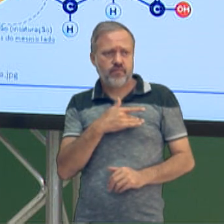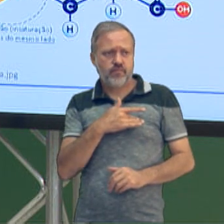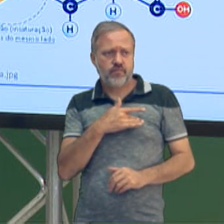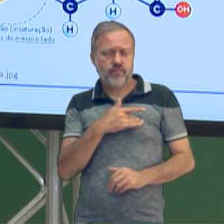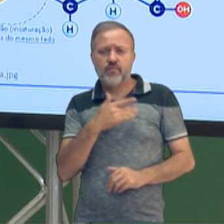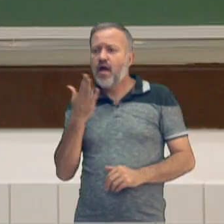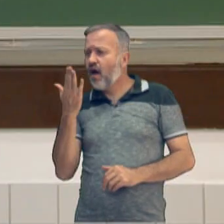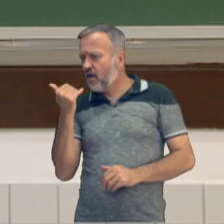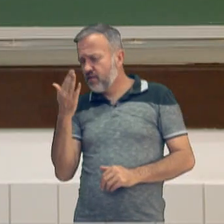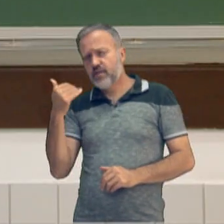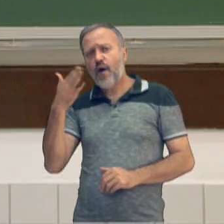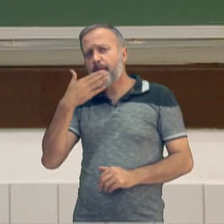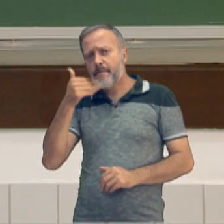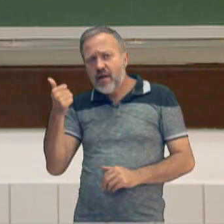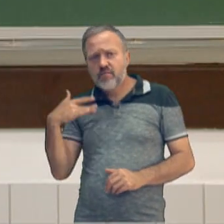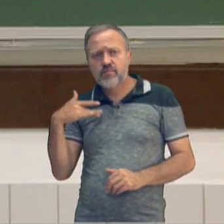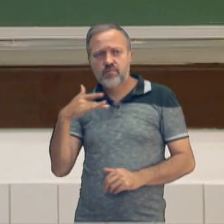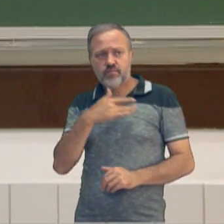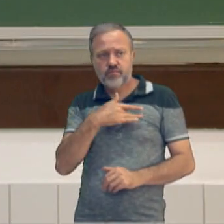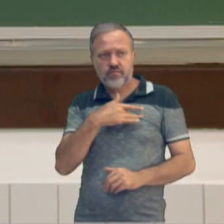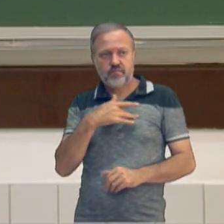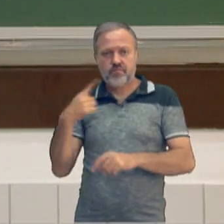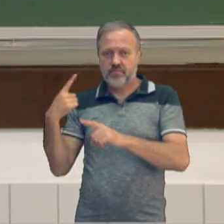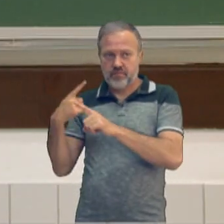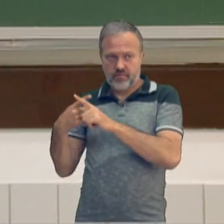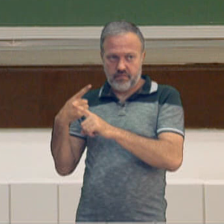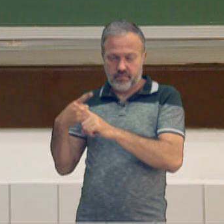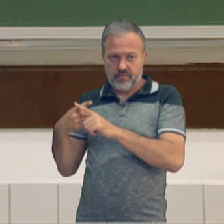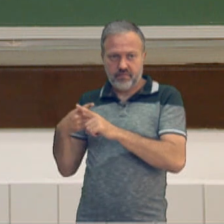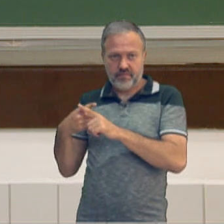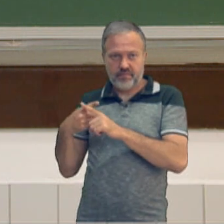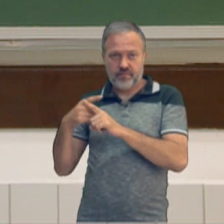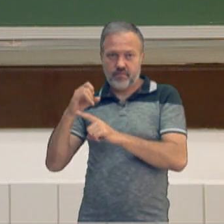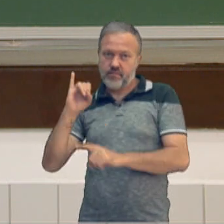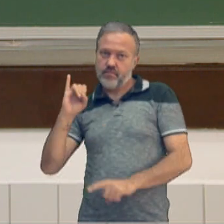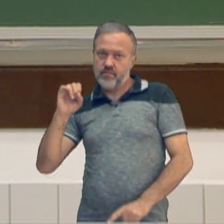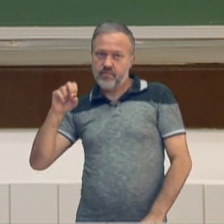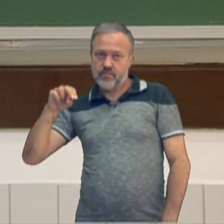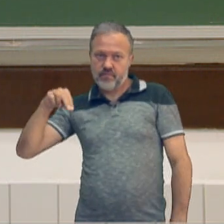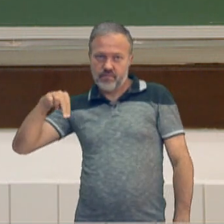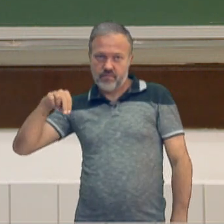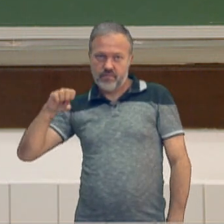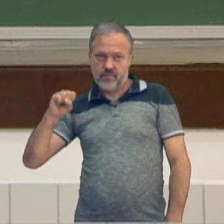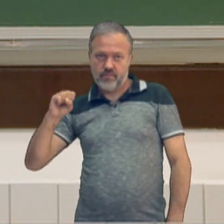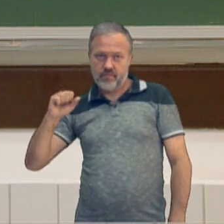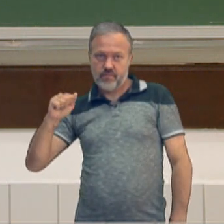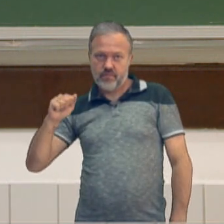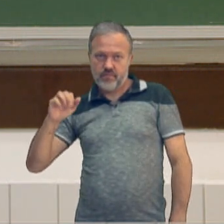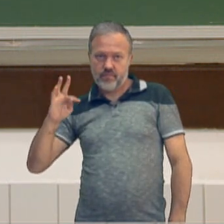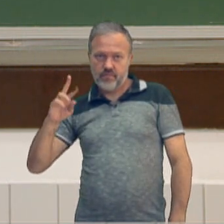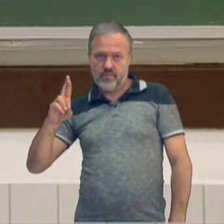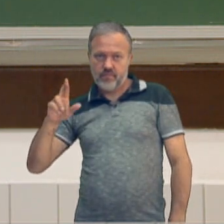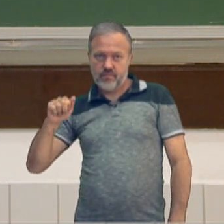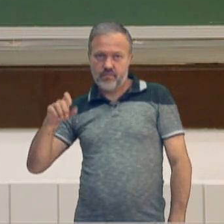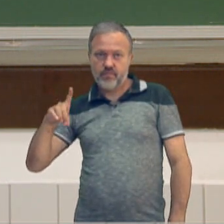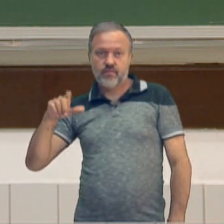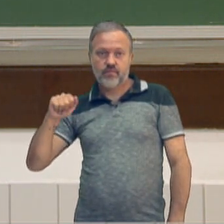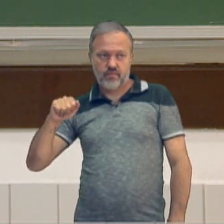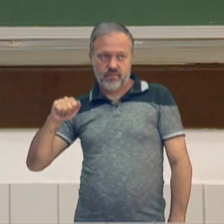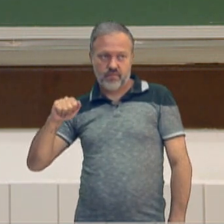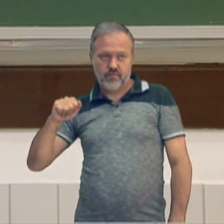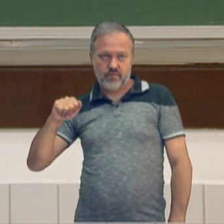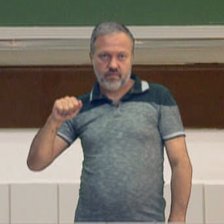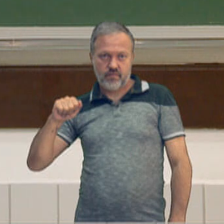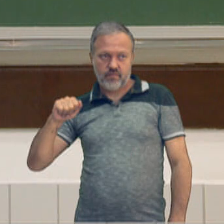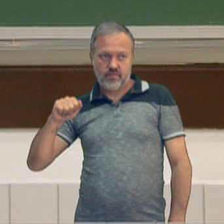né? Vocês já sabem disso. Por quê? Justamente porque ela é insaturada. O fato dela ser insaturada, essas duplas ligações,